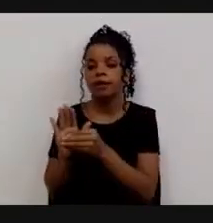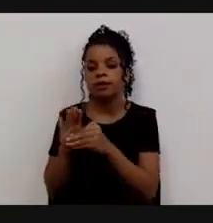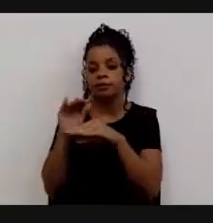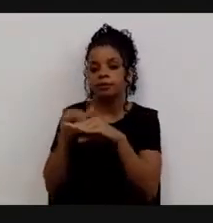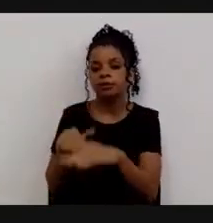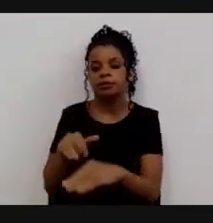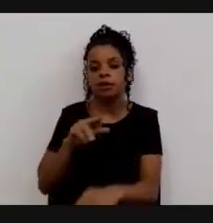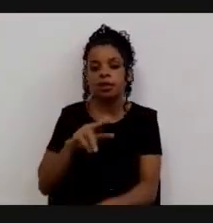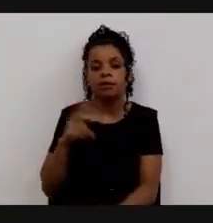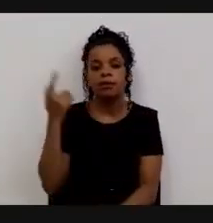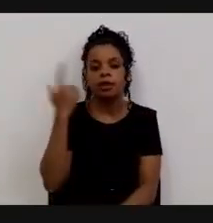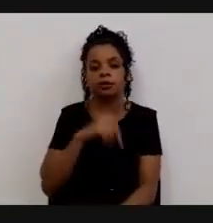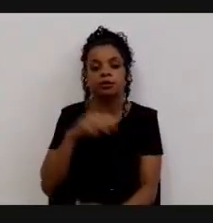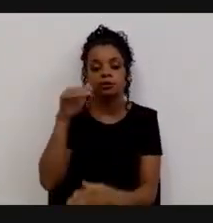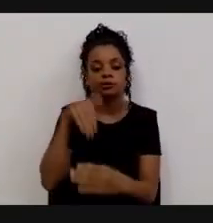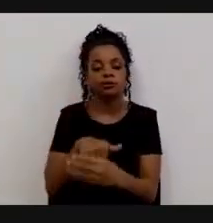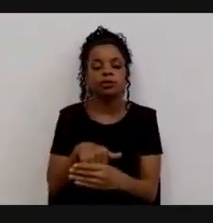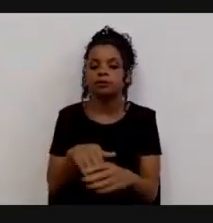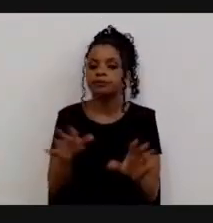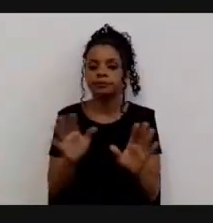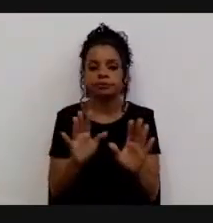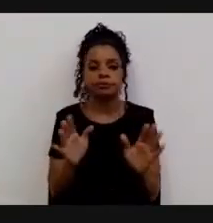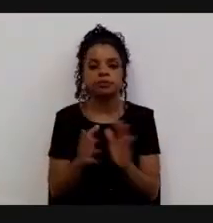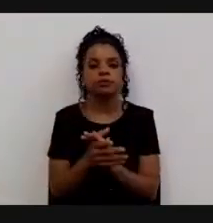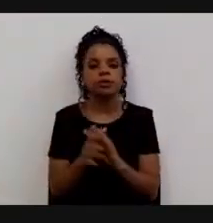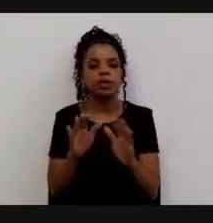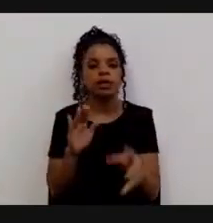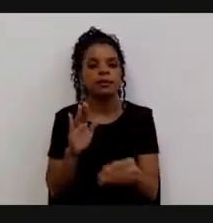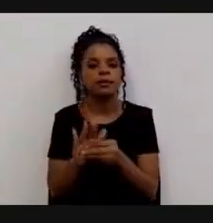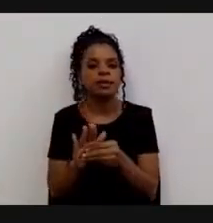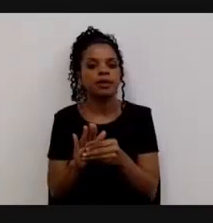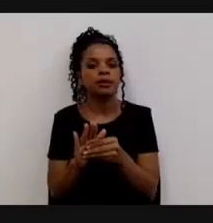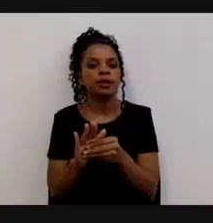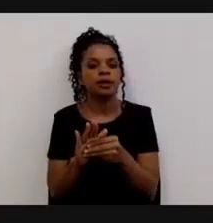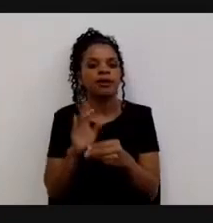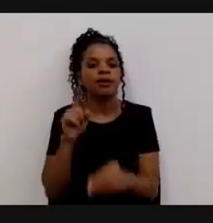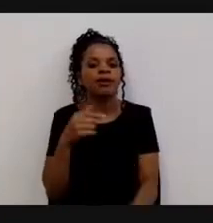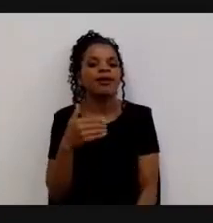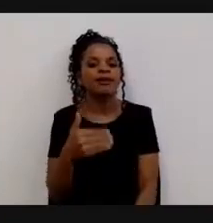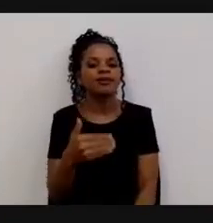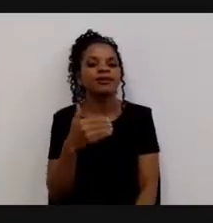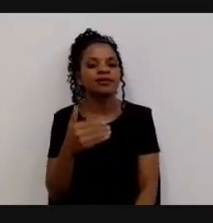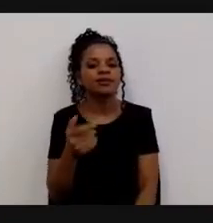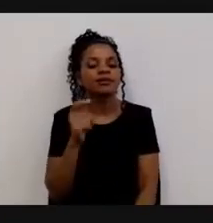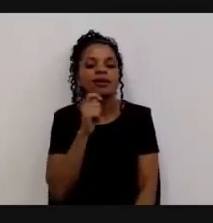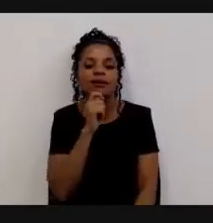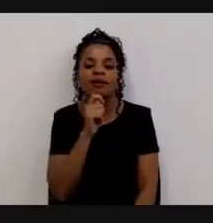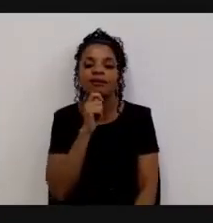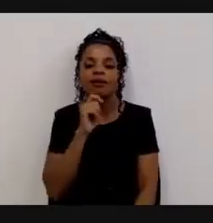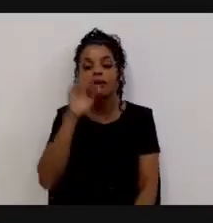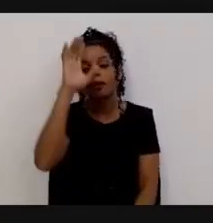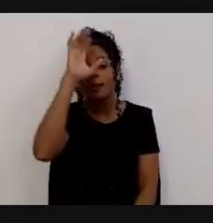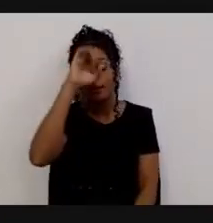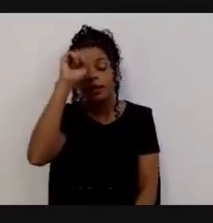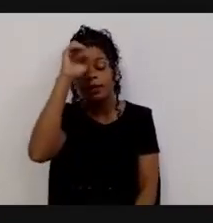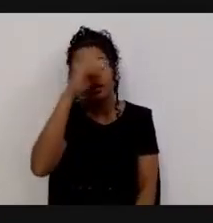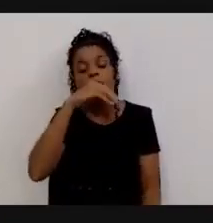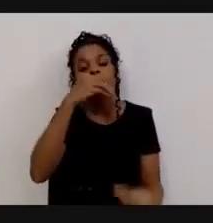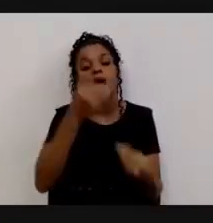é uma ferramenta recente, ainda está todo mundo aprendendo a fazer, né? Tinha até problema antigamente de mandar ou não para